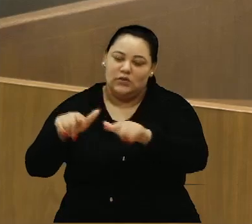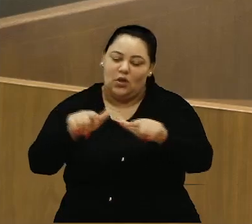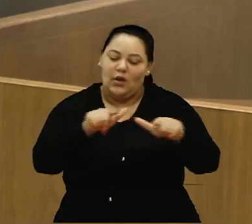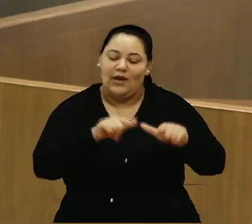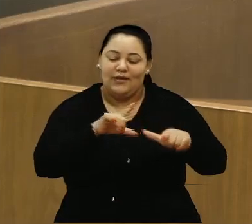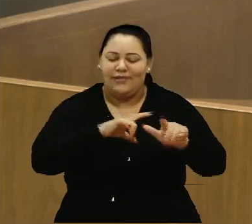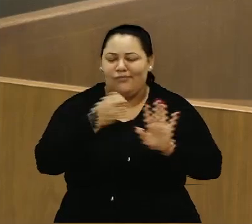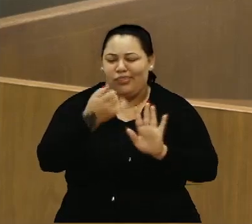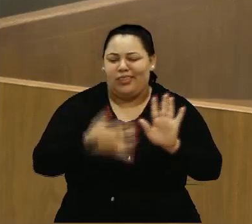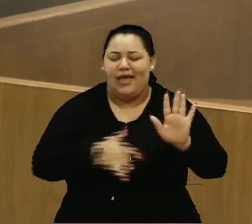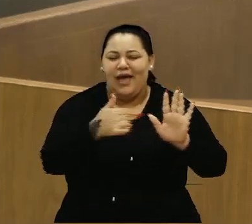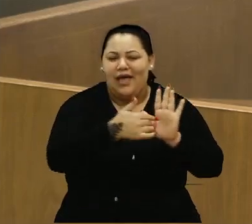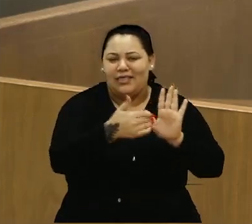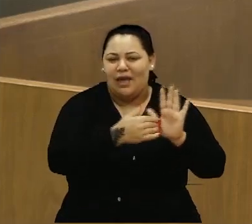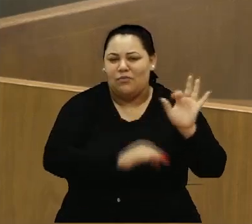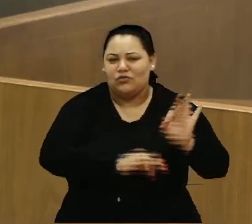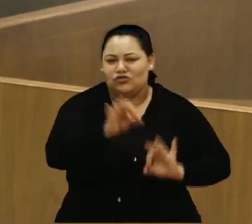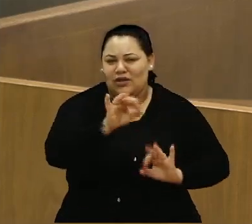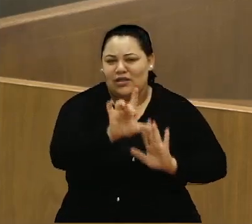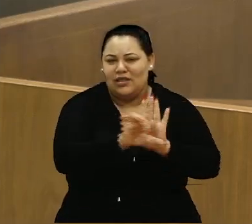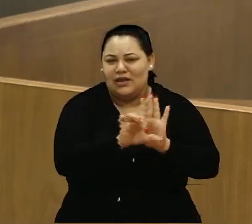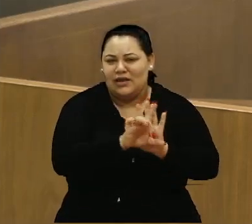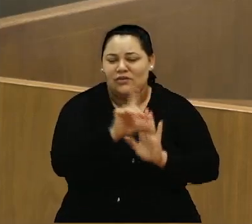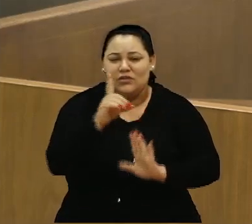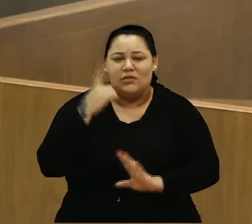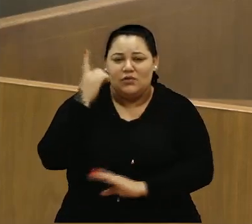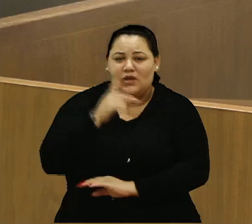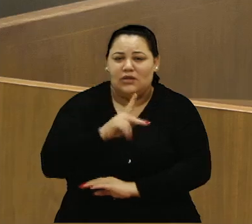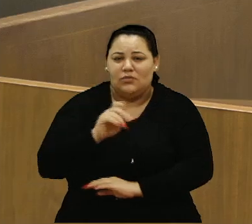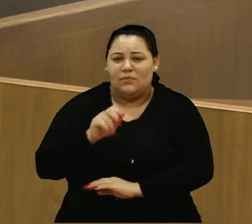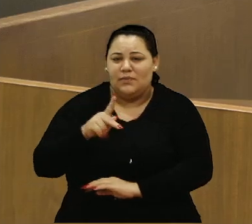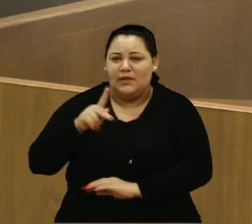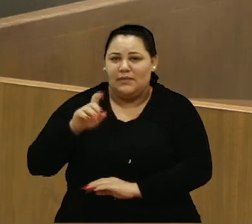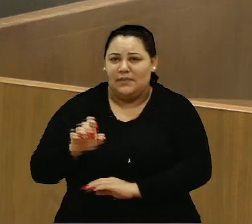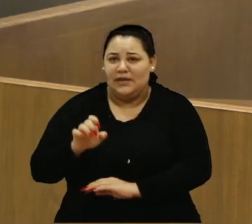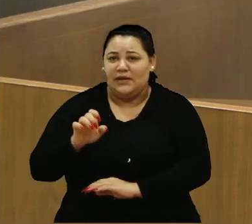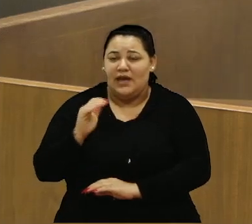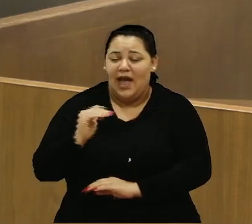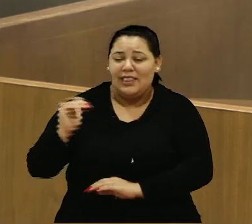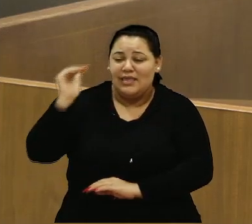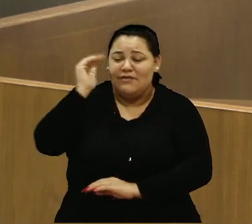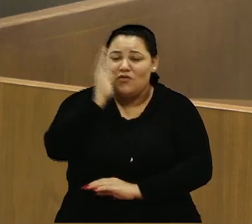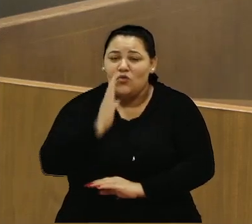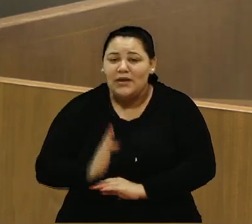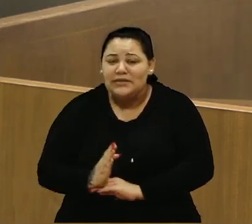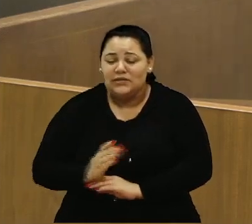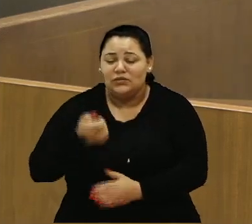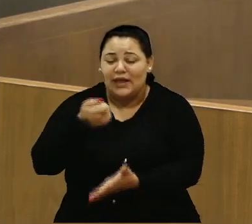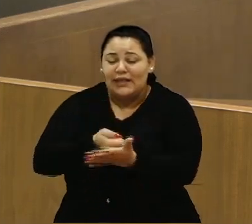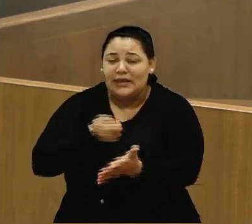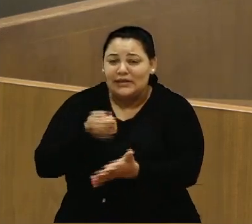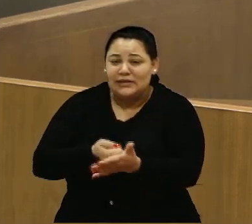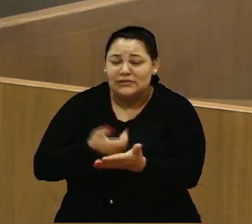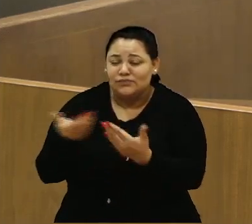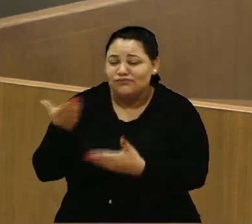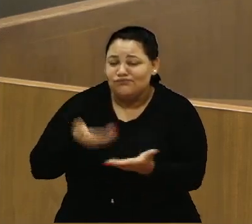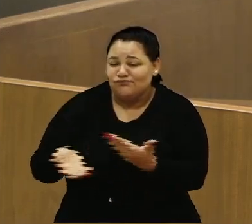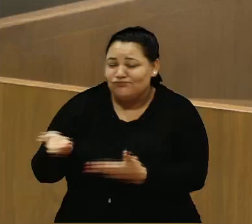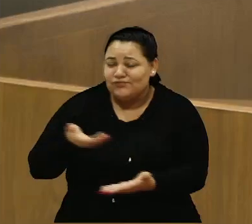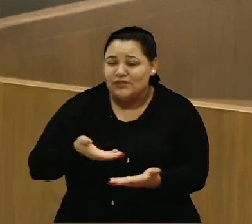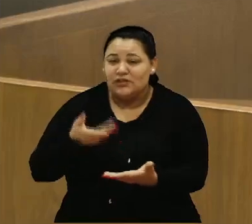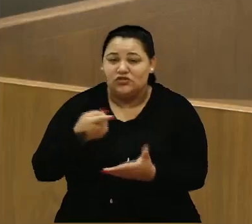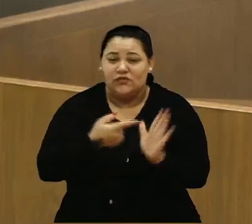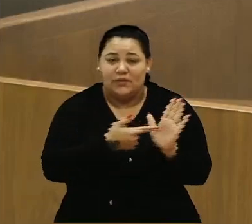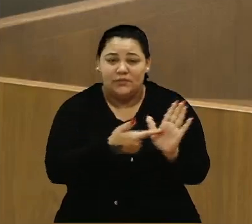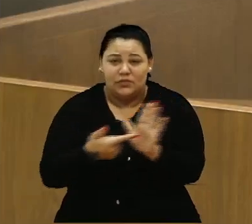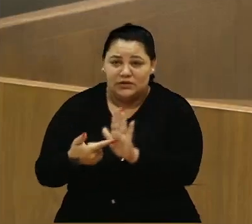projeto de lei, que inclusive o deputado Pepe está ajudando a articular a nível nacional. E aí a gente vai repassar para todos os vereadores e